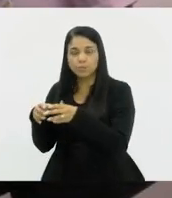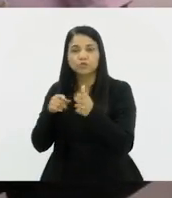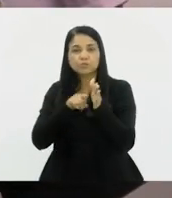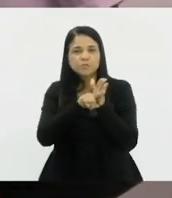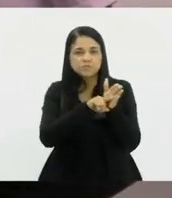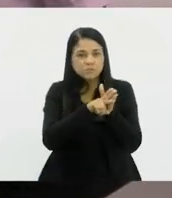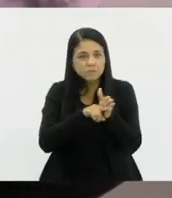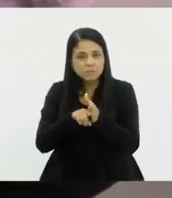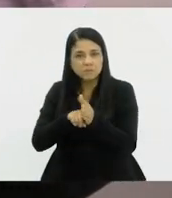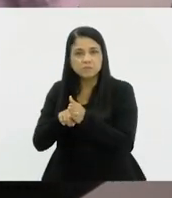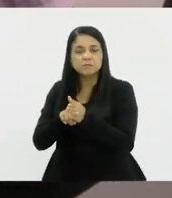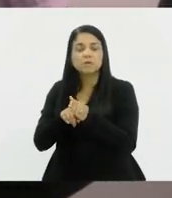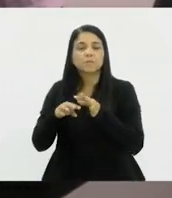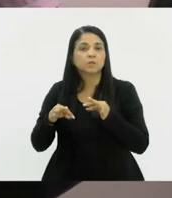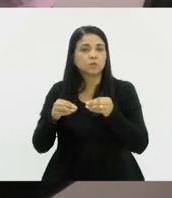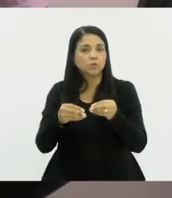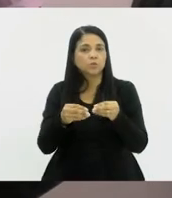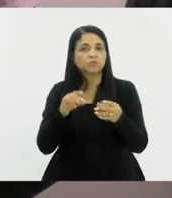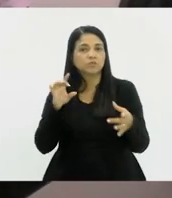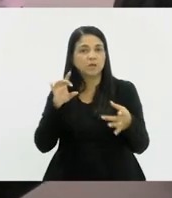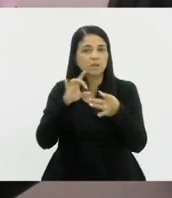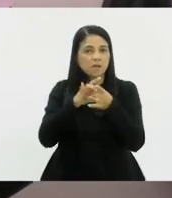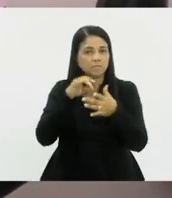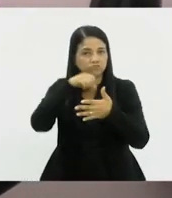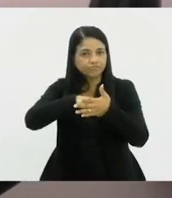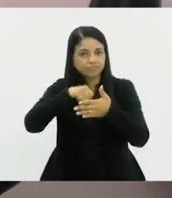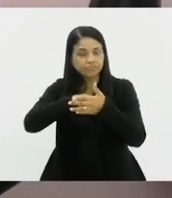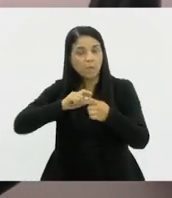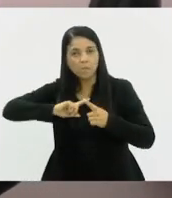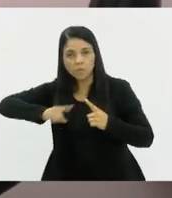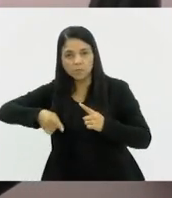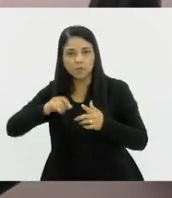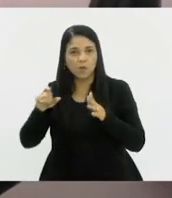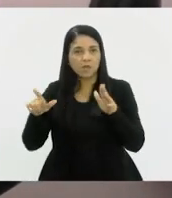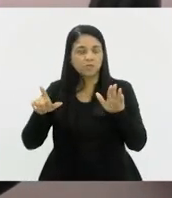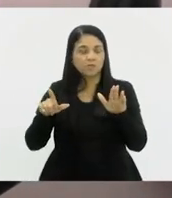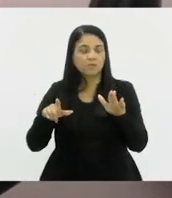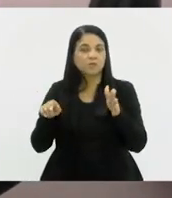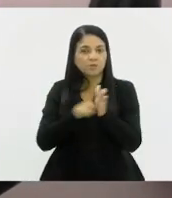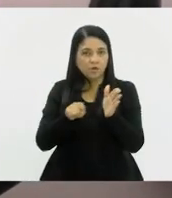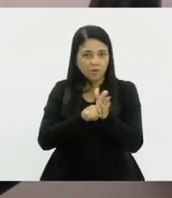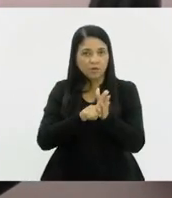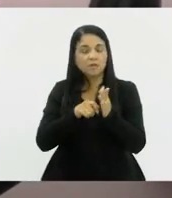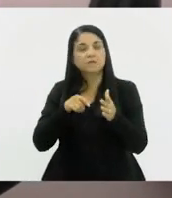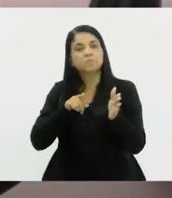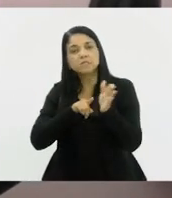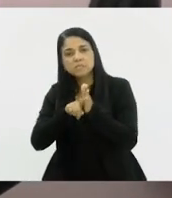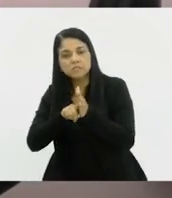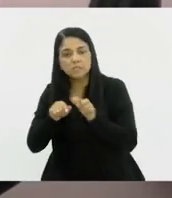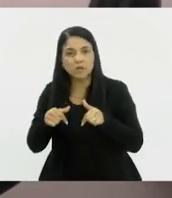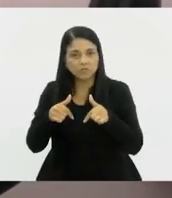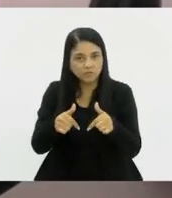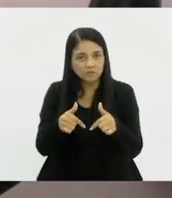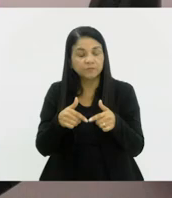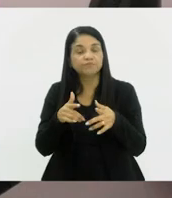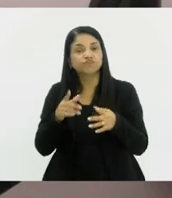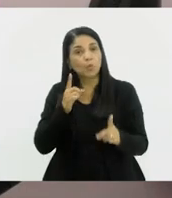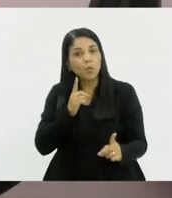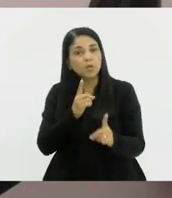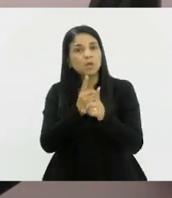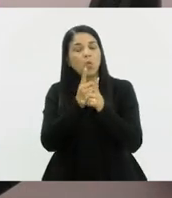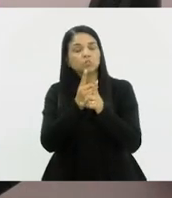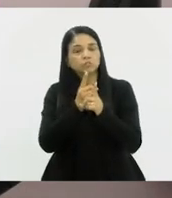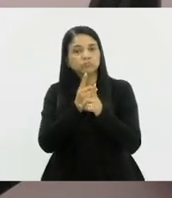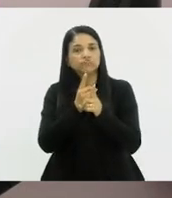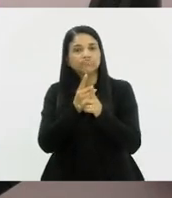pesquisa enfim para todo mundo que tá ligado essa luta antiproibicionista que tá agindo tá pesquisando sobre isso e a gente quer que seja um grande encontro da